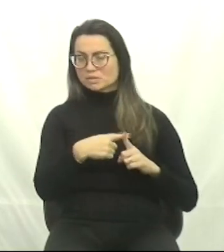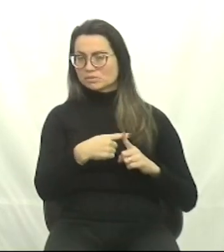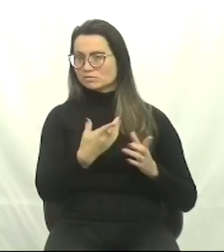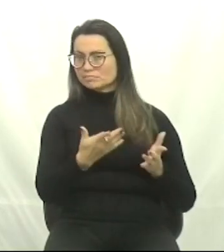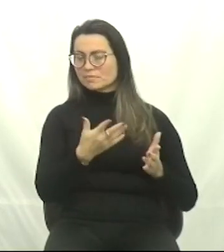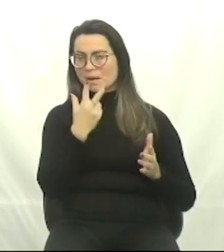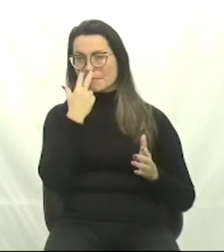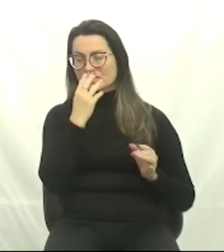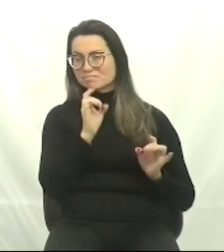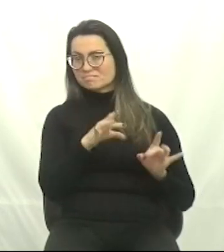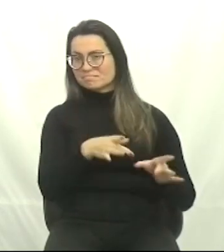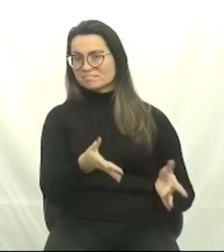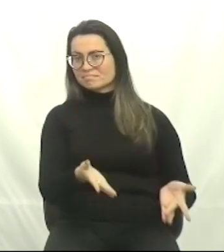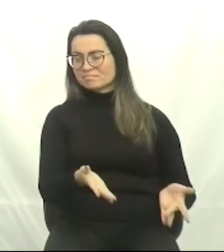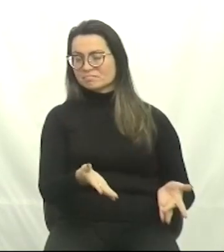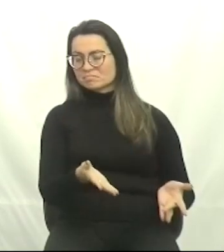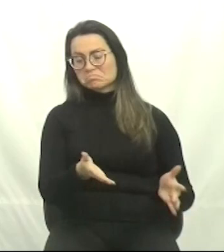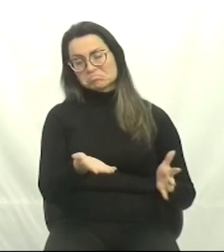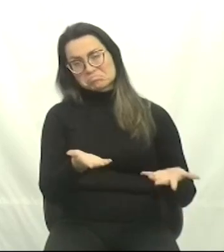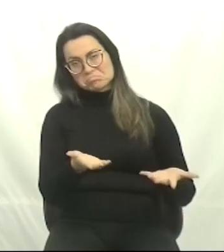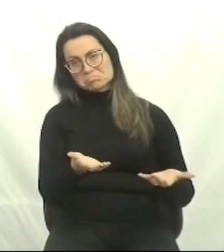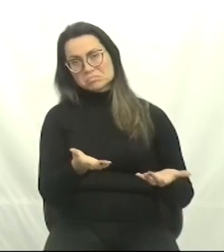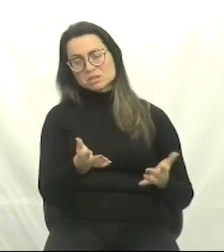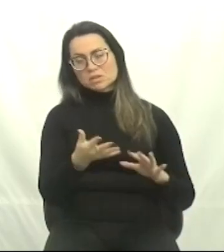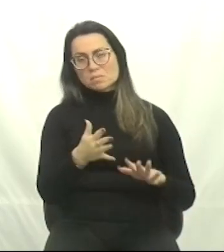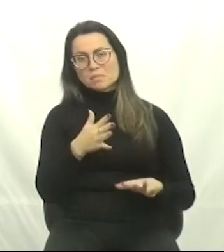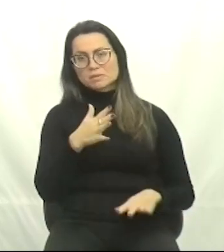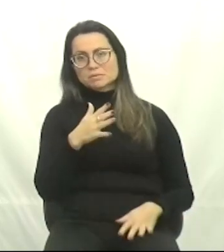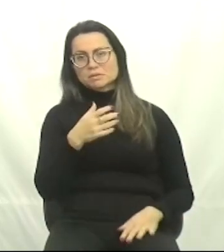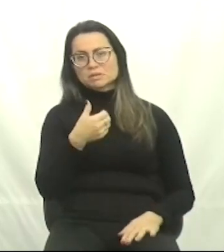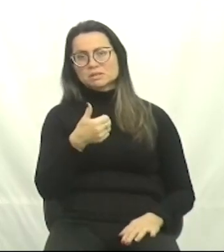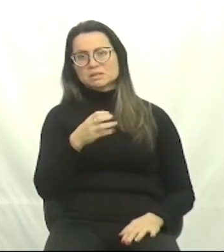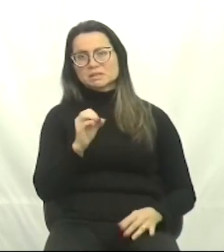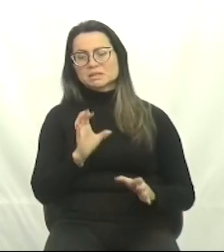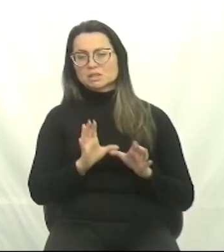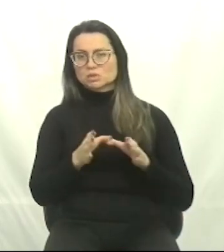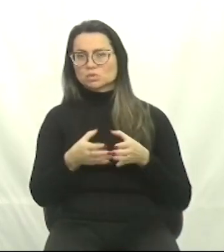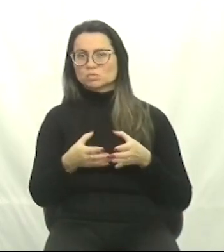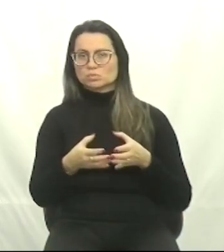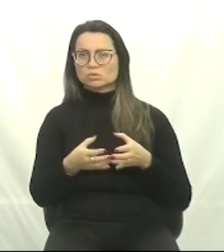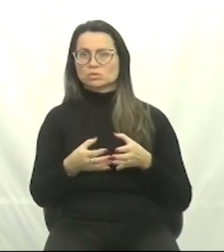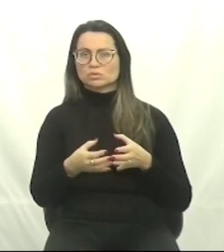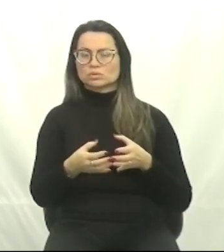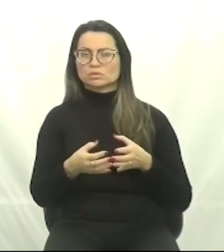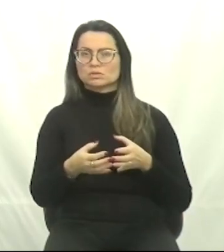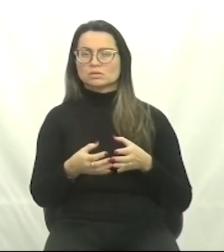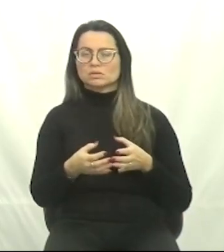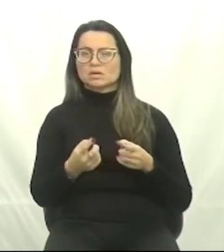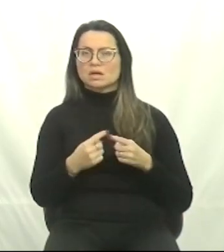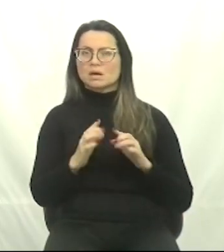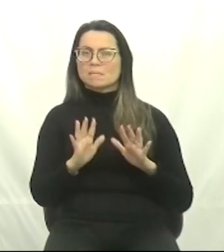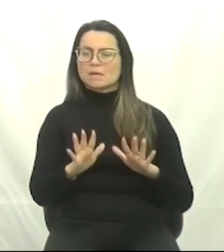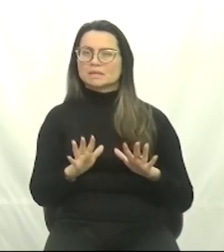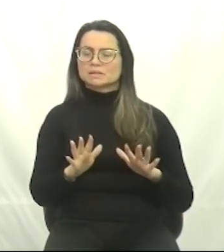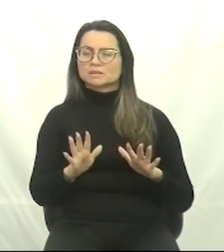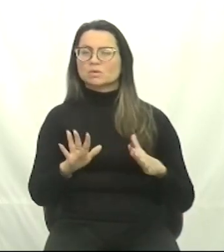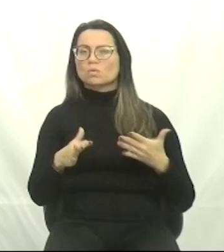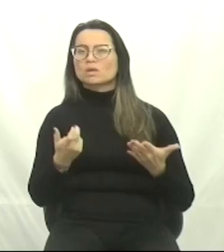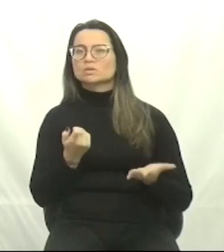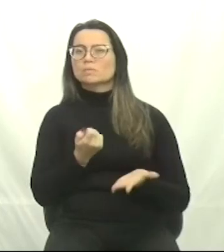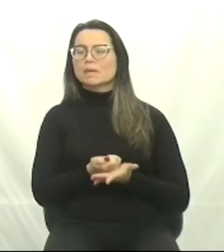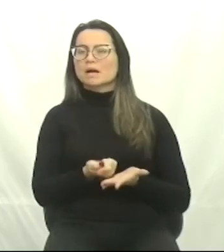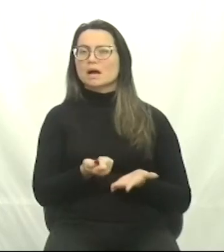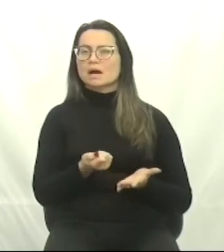aliás, também, você fala do programa de 110 equipes, Peraí, mas, mas quanto nós vamos pagar para